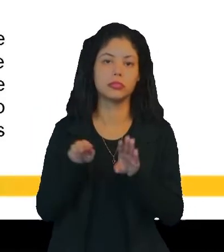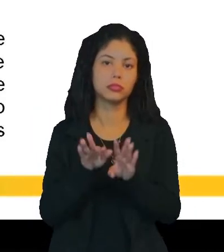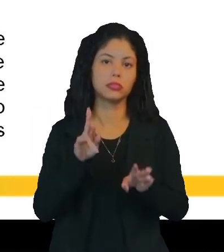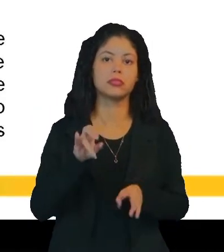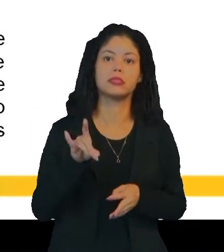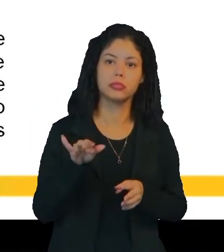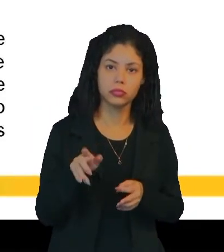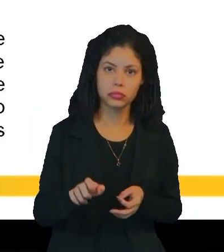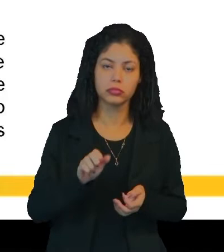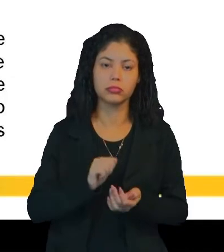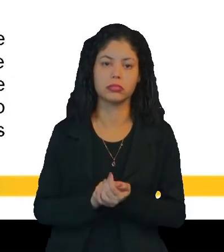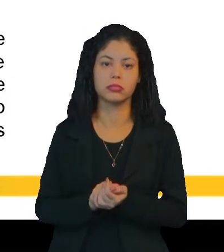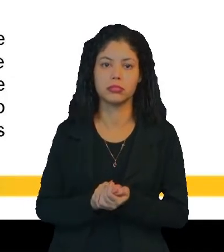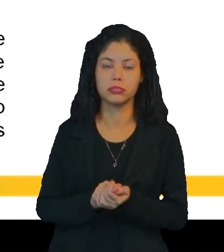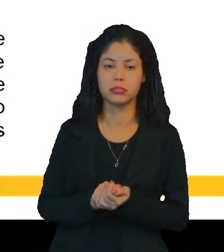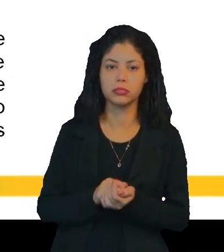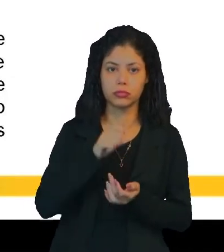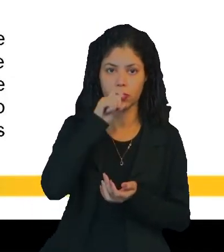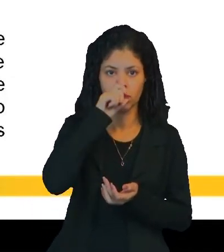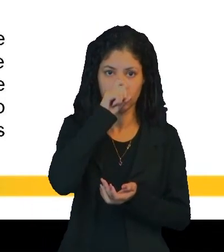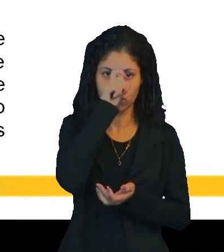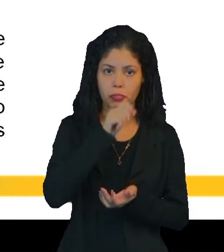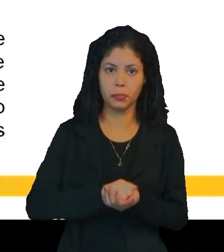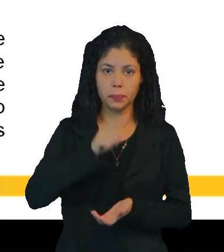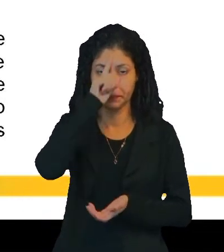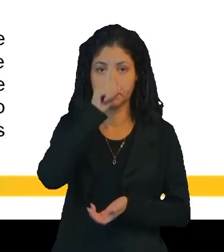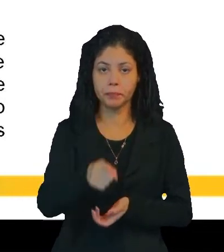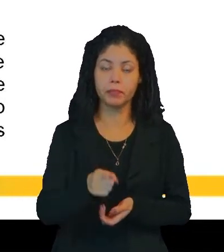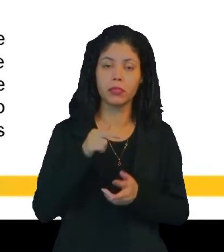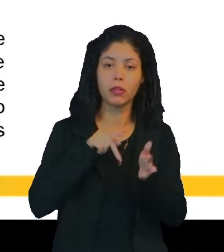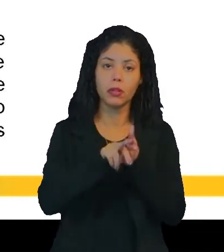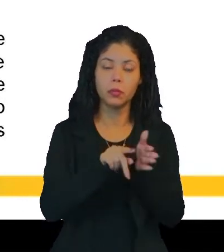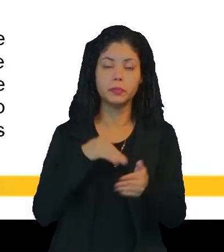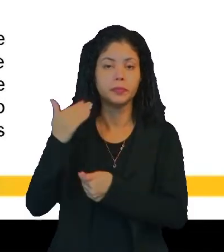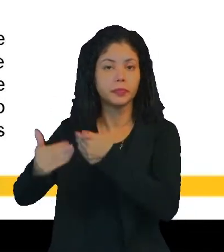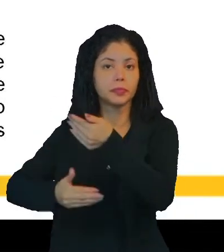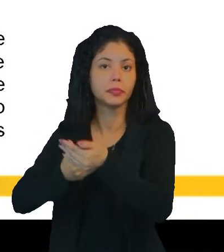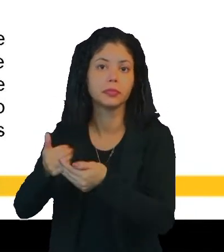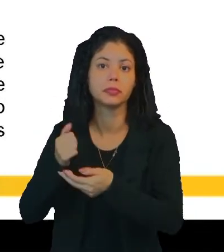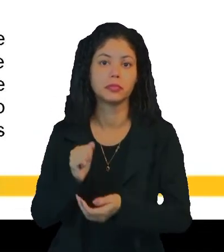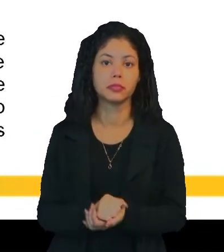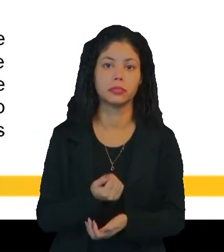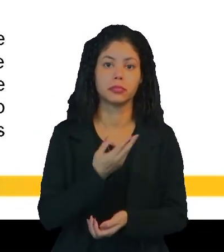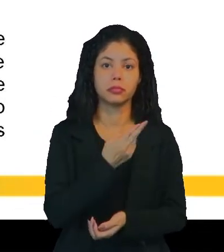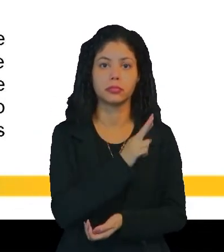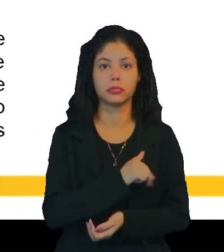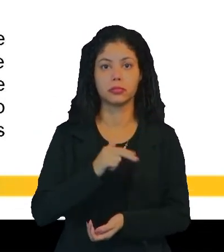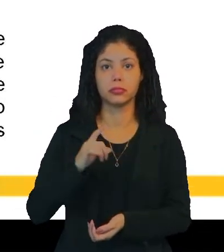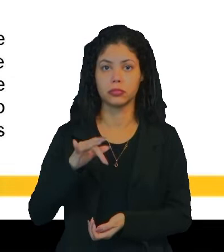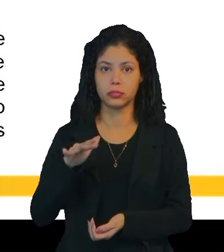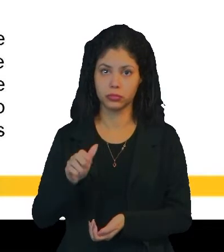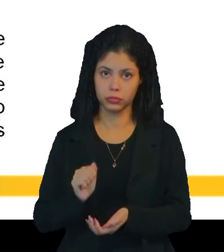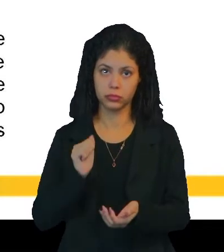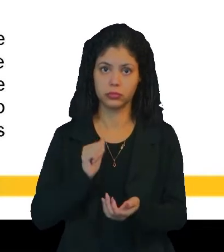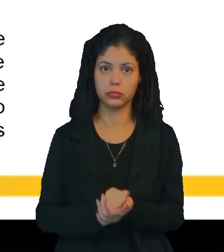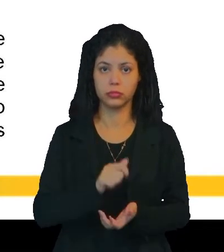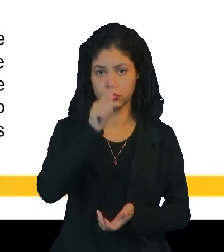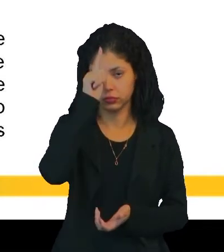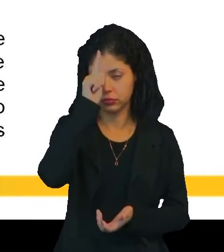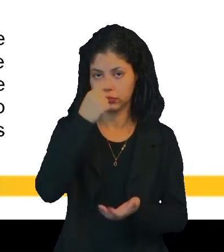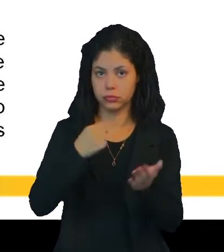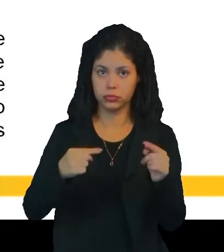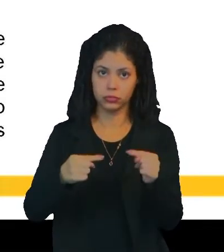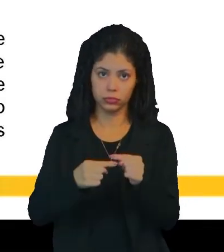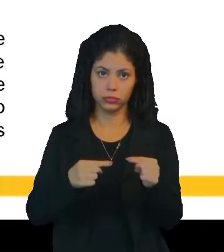gravidade. Ralph Tiedemann, professor e líder de uma unidade de biologia evolutiva da Universidade de Potsdam, na Alemanha, concorda